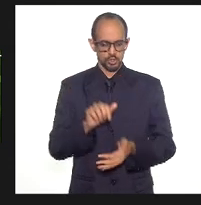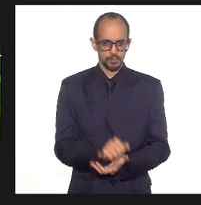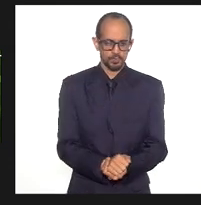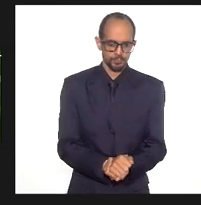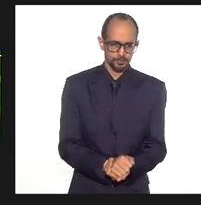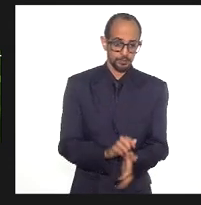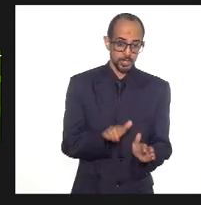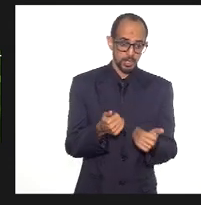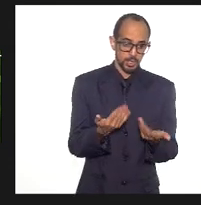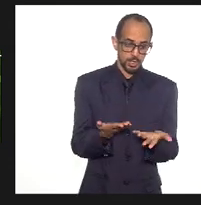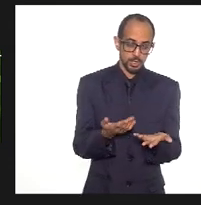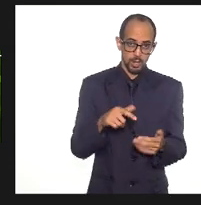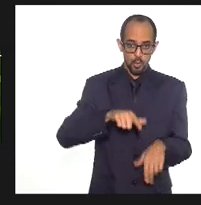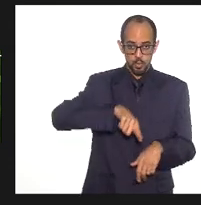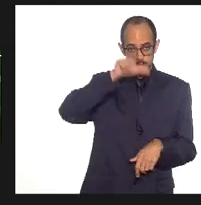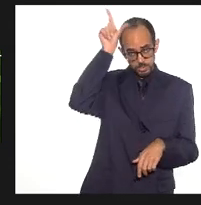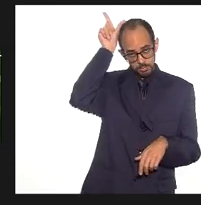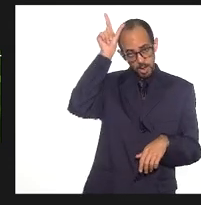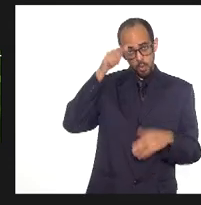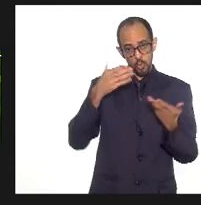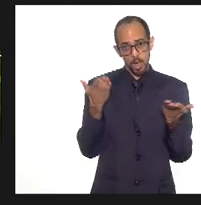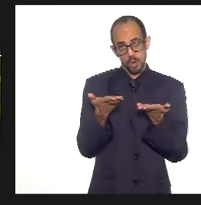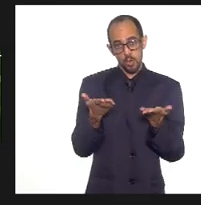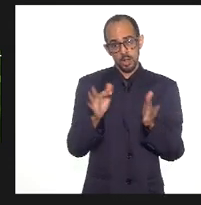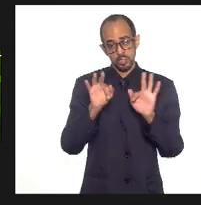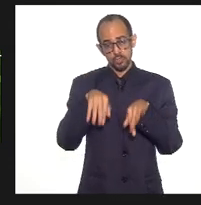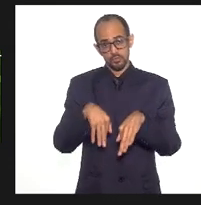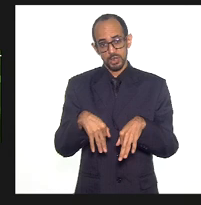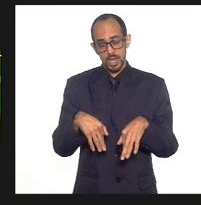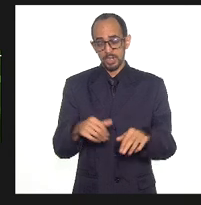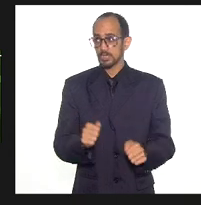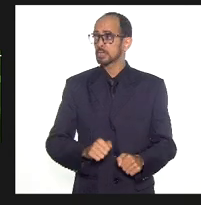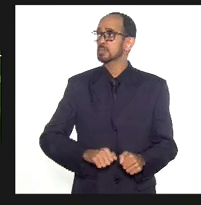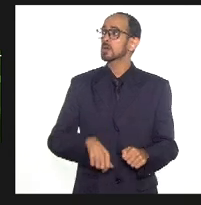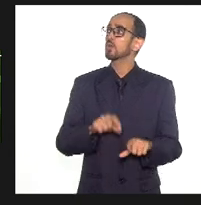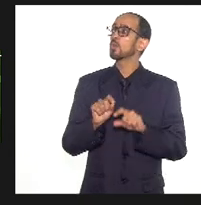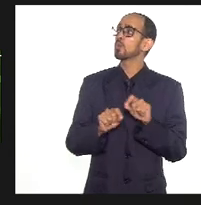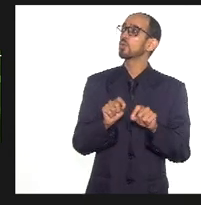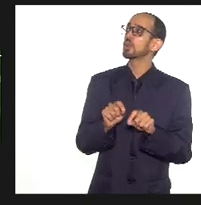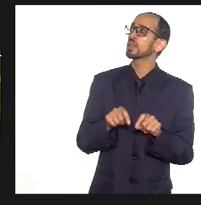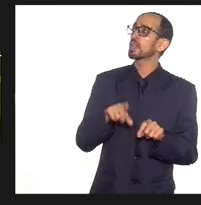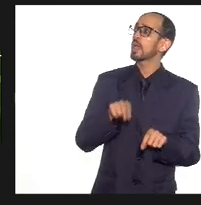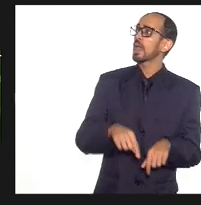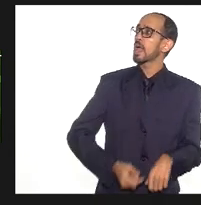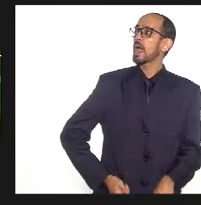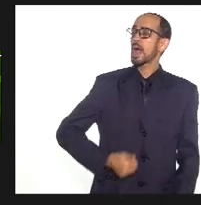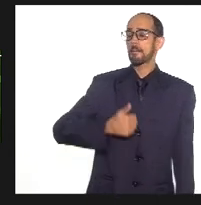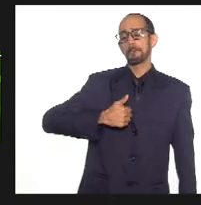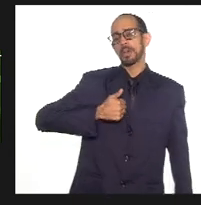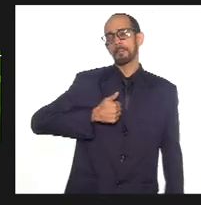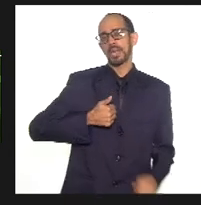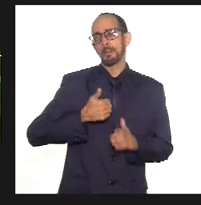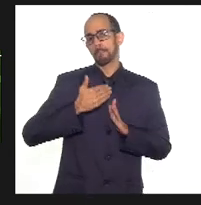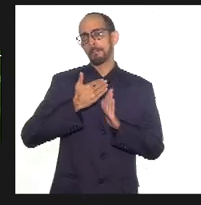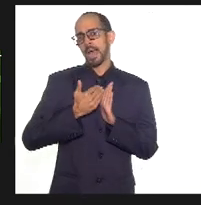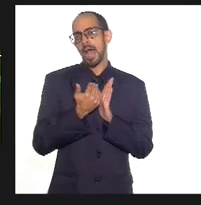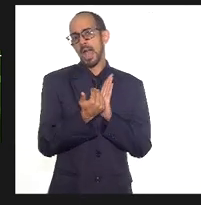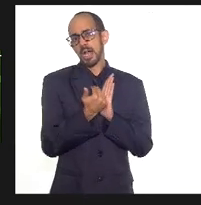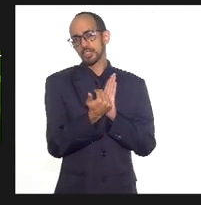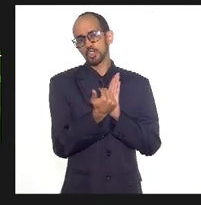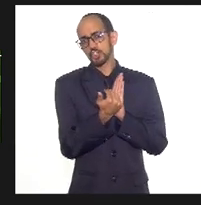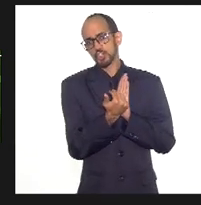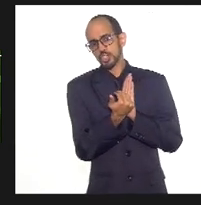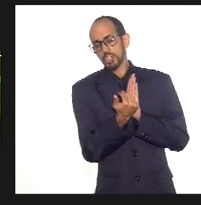deputado Luiz Paulo, a gente fecha o que seria a primeira parte no tocante às explicações do período